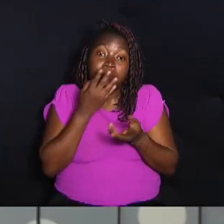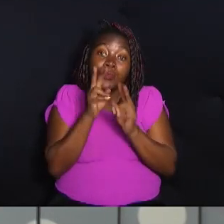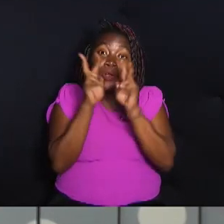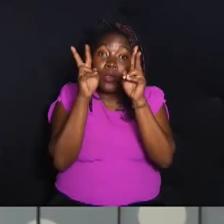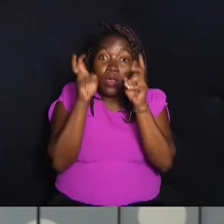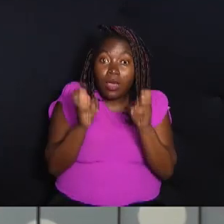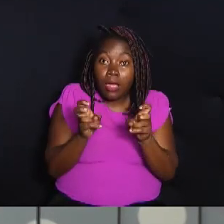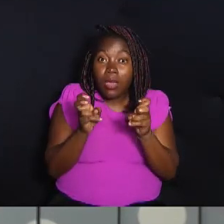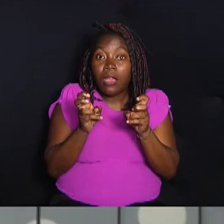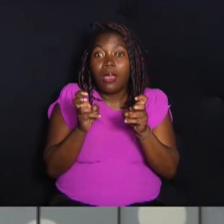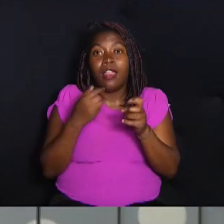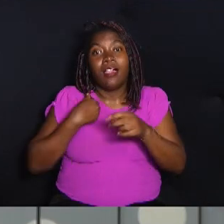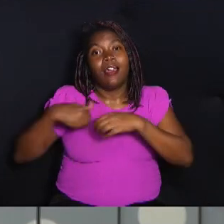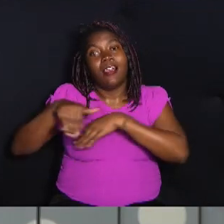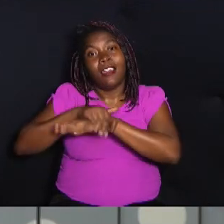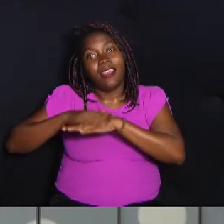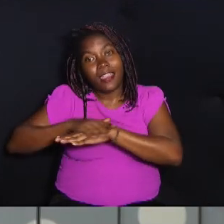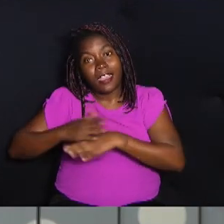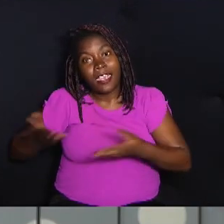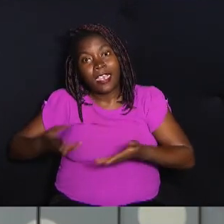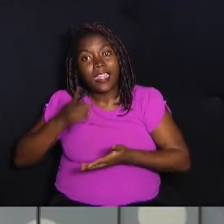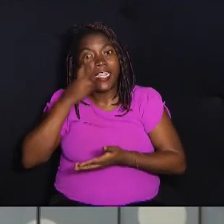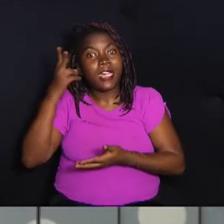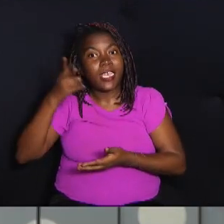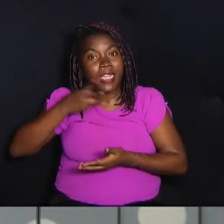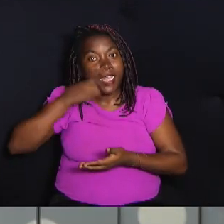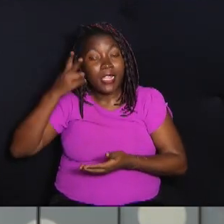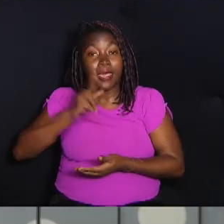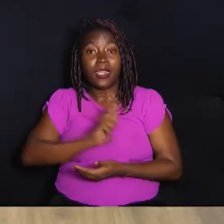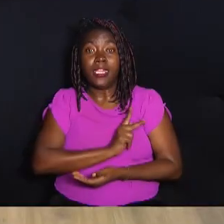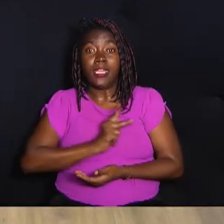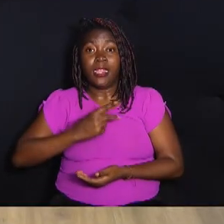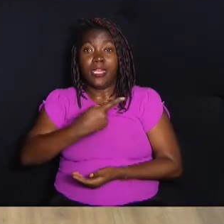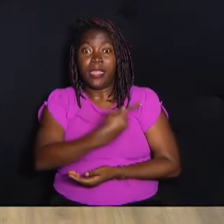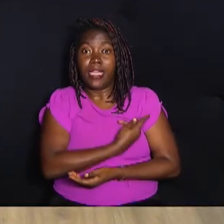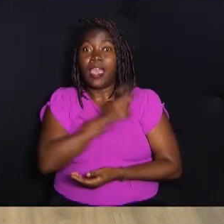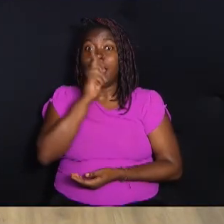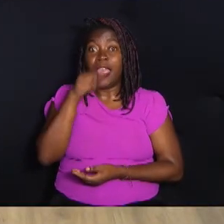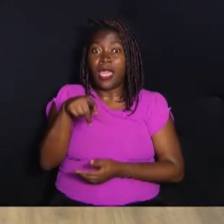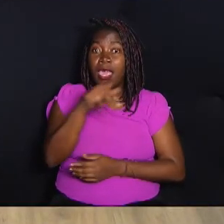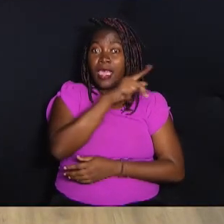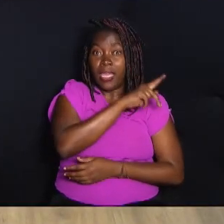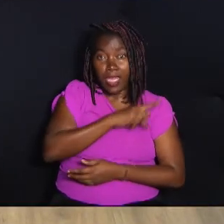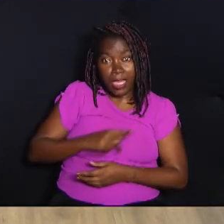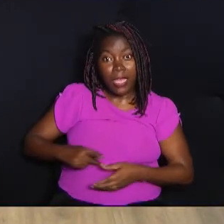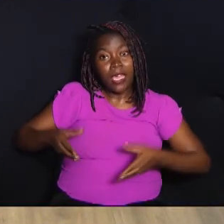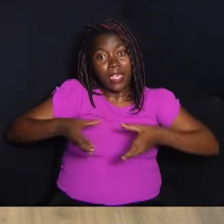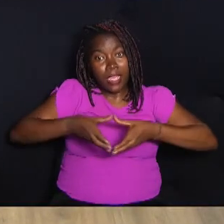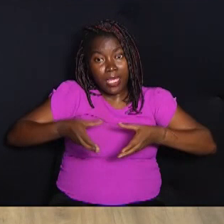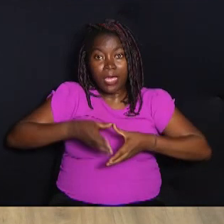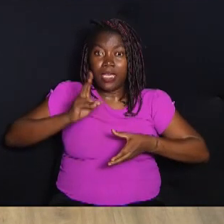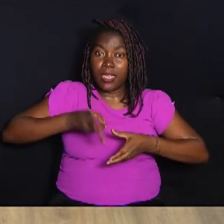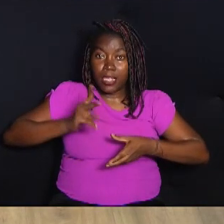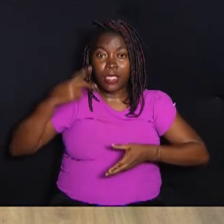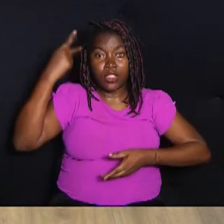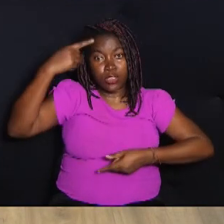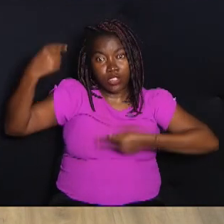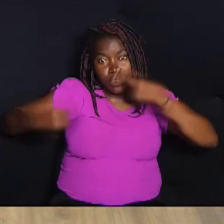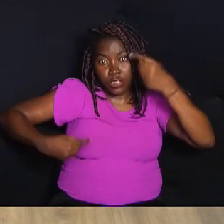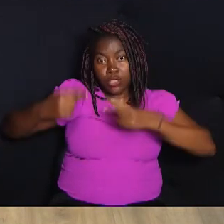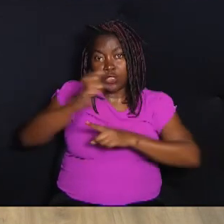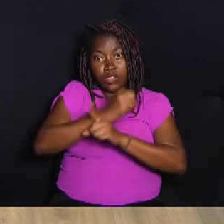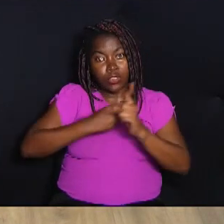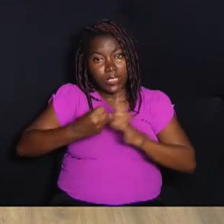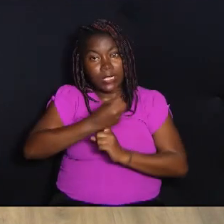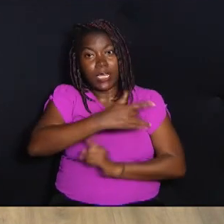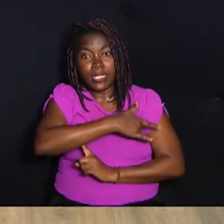assuntos, eu converso agora com o vereador Paulo Haddad, que é presidente da Comissão Permanente de Política Social e Saúde,